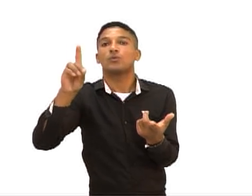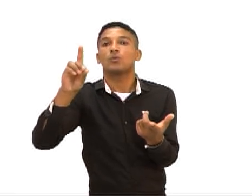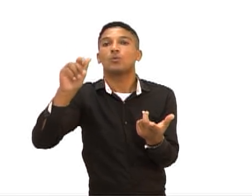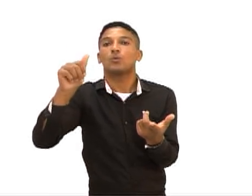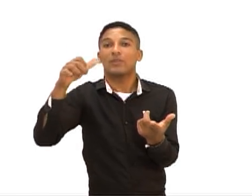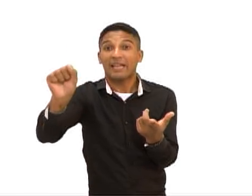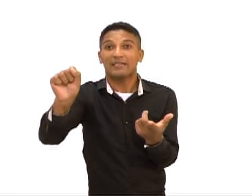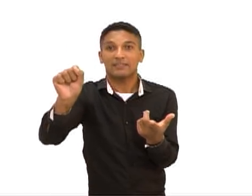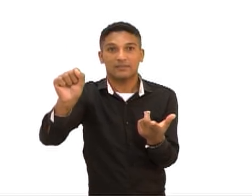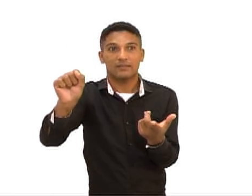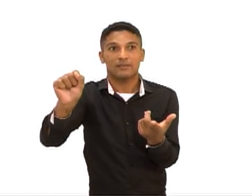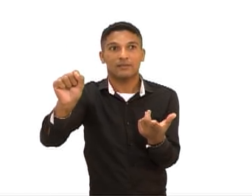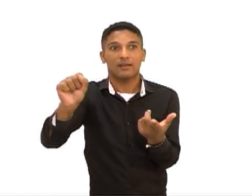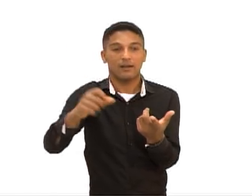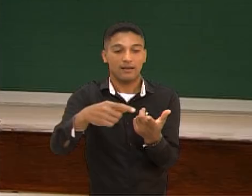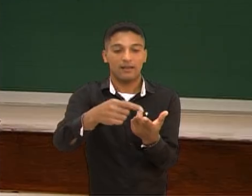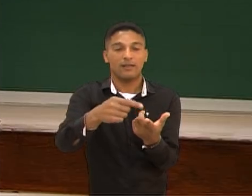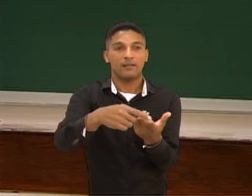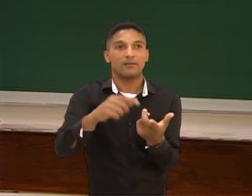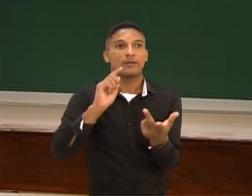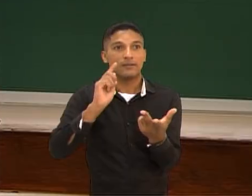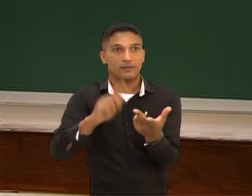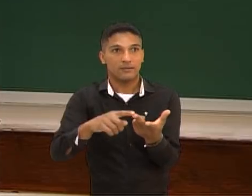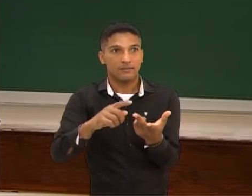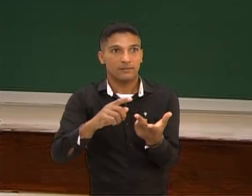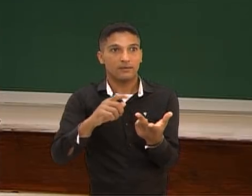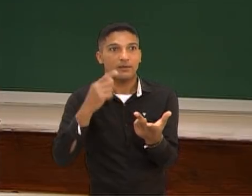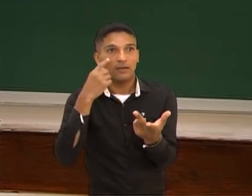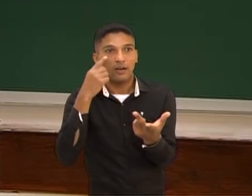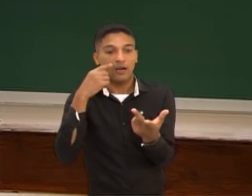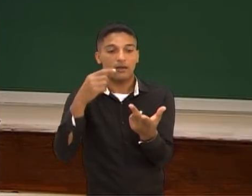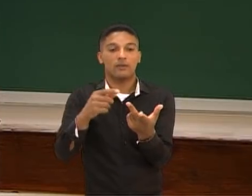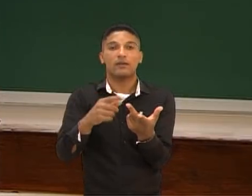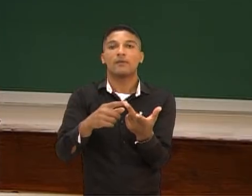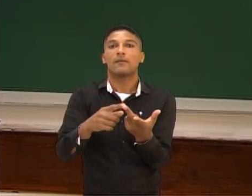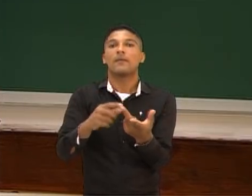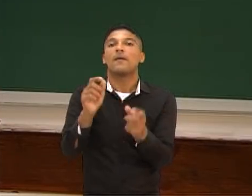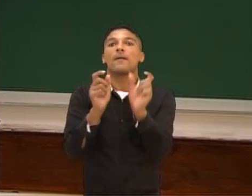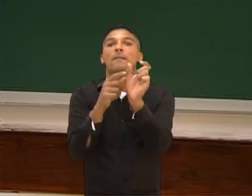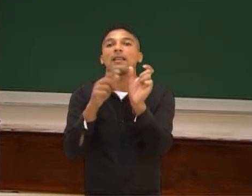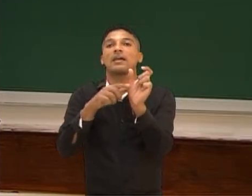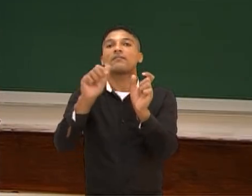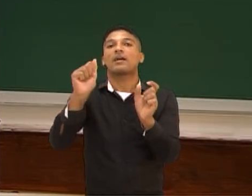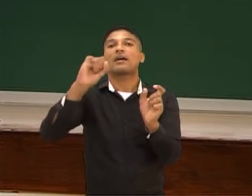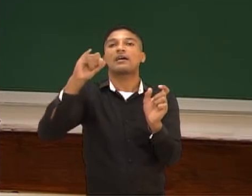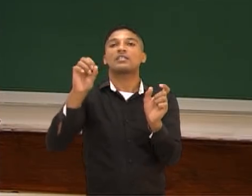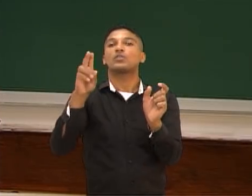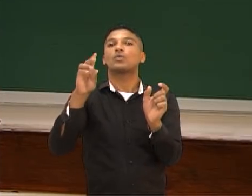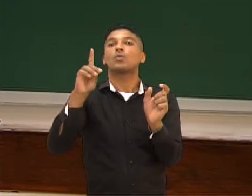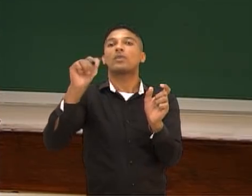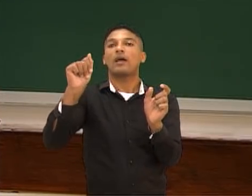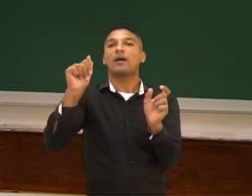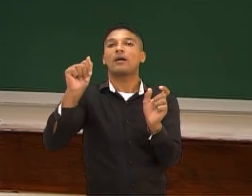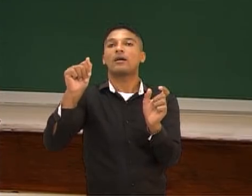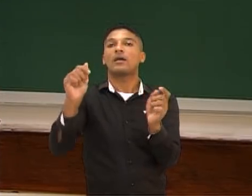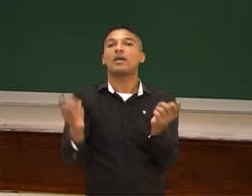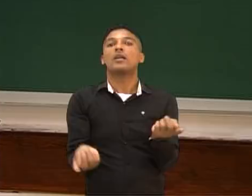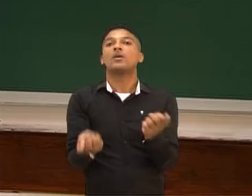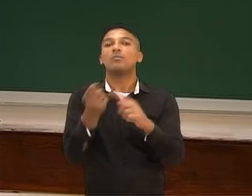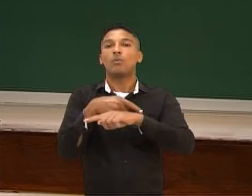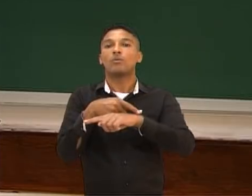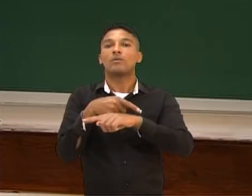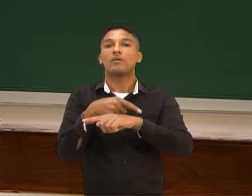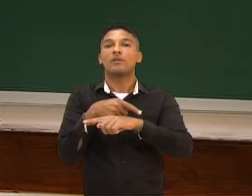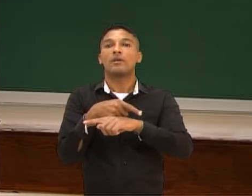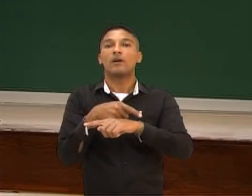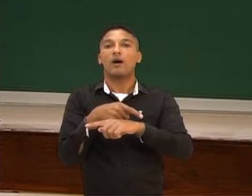Você pega o ajudas, a palavra ajudas, tira o S, né? E aí fica ajuda tu. E você se apropria